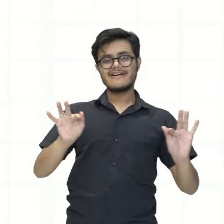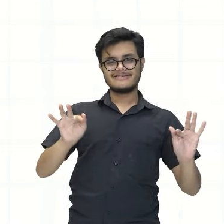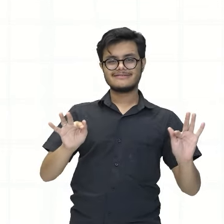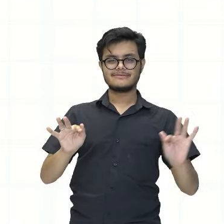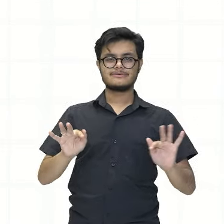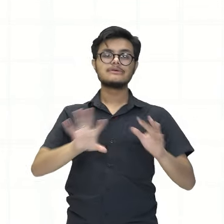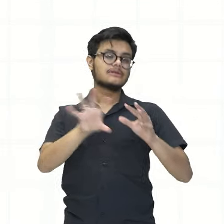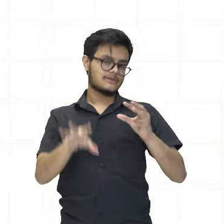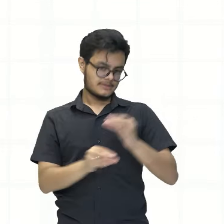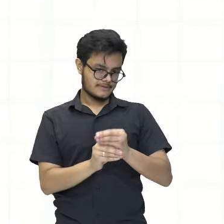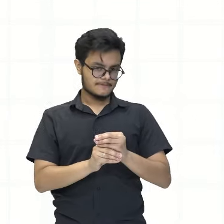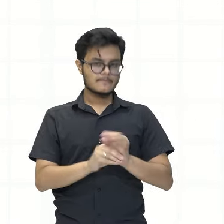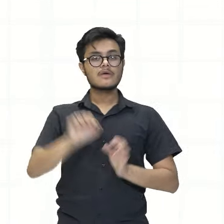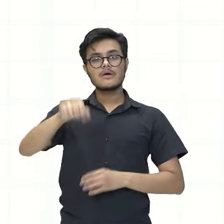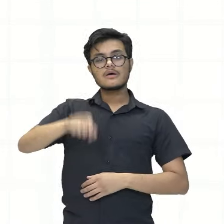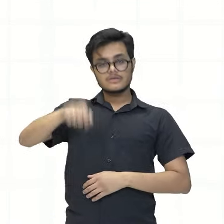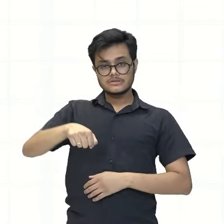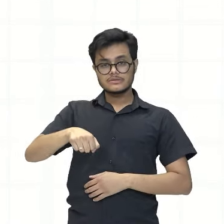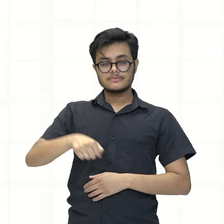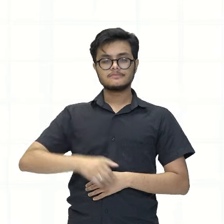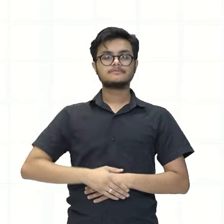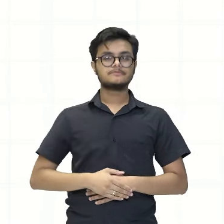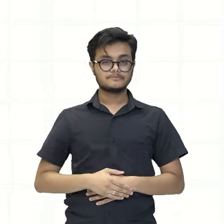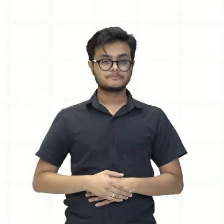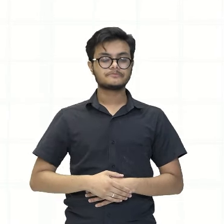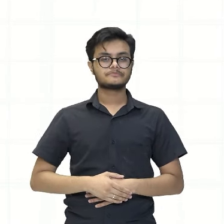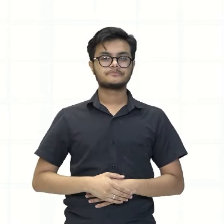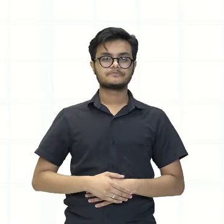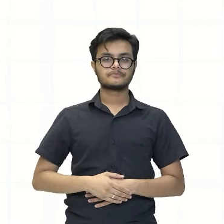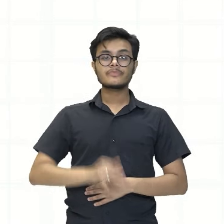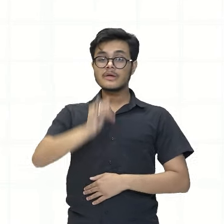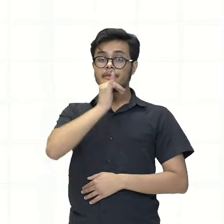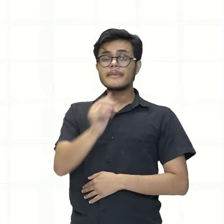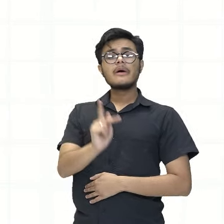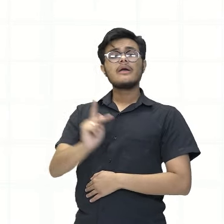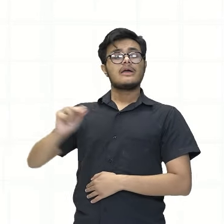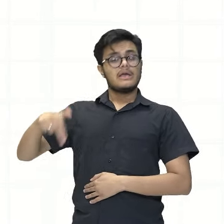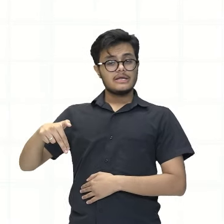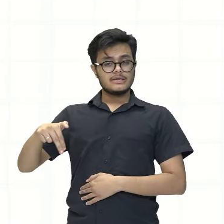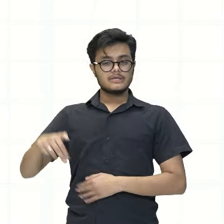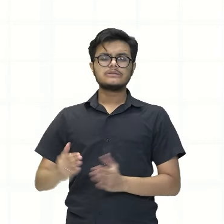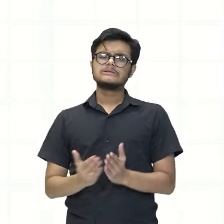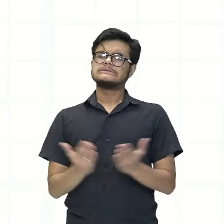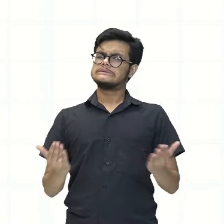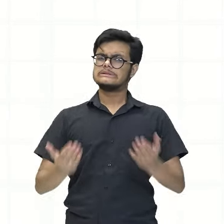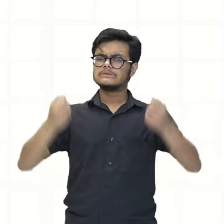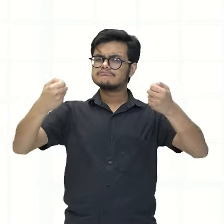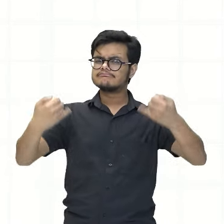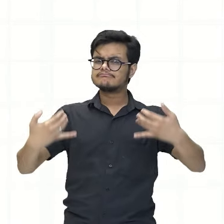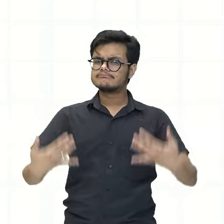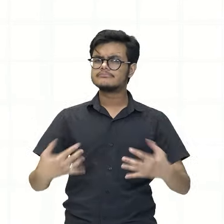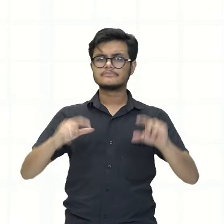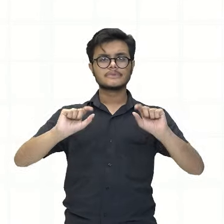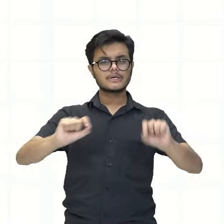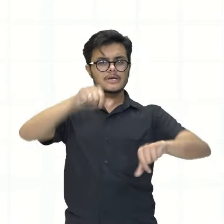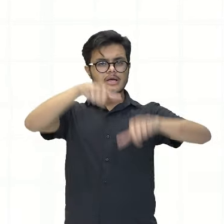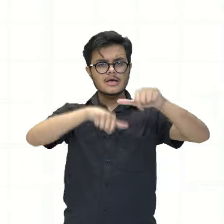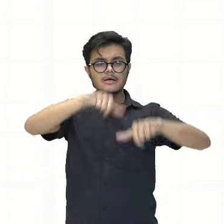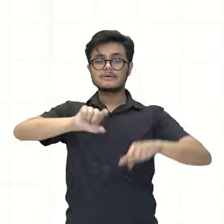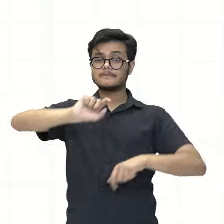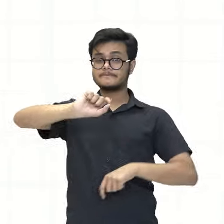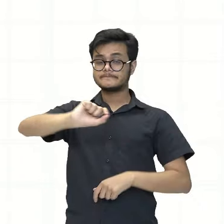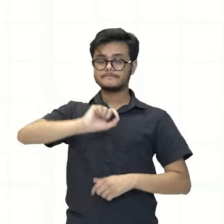predicativo do sujeito acontece nos predicados nominais não é e então o que a gente vai analisar agora é